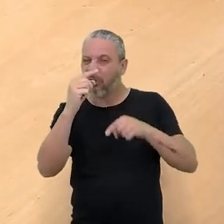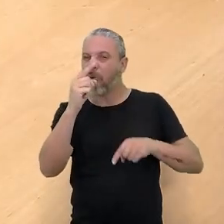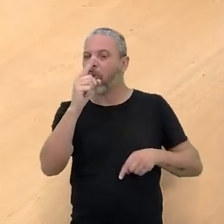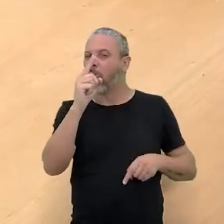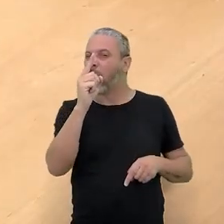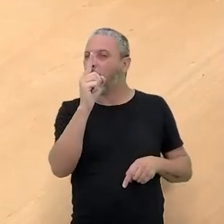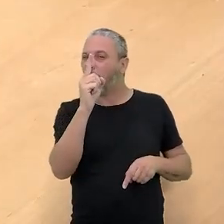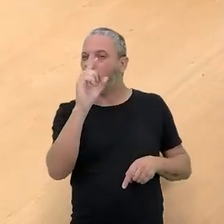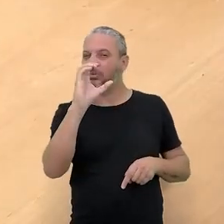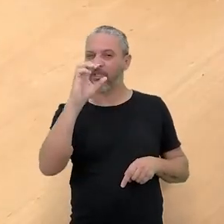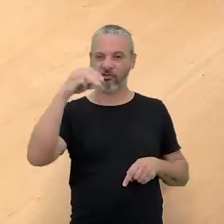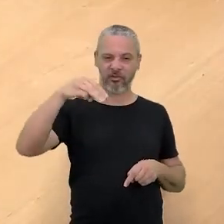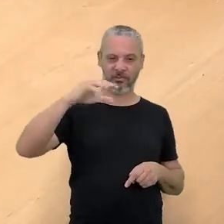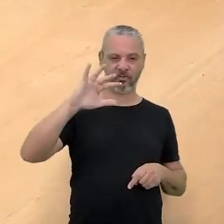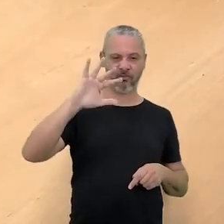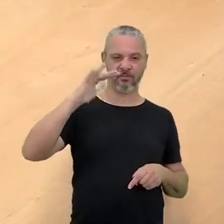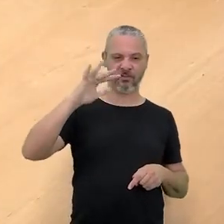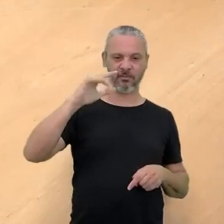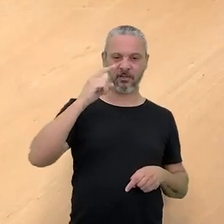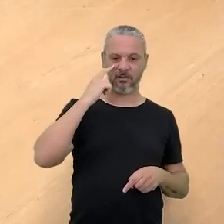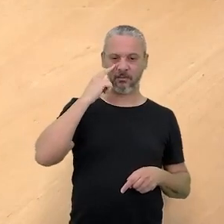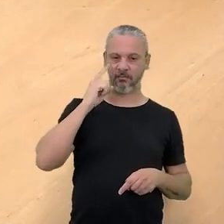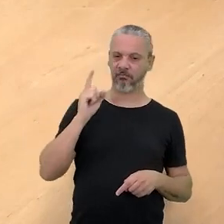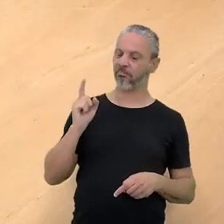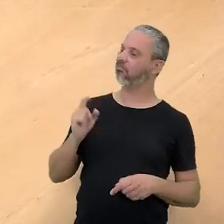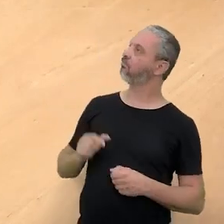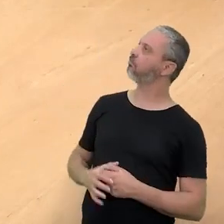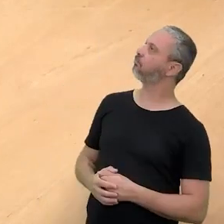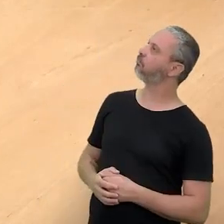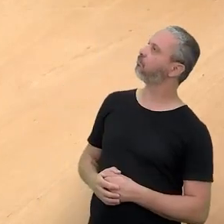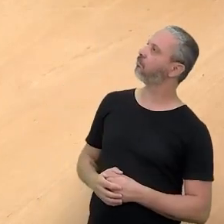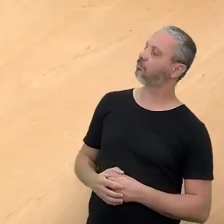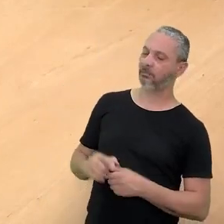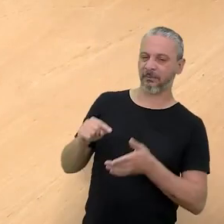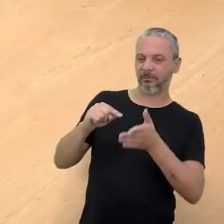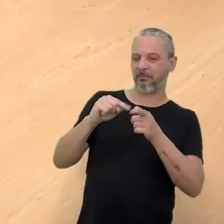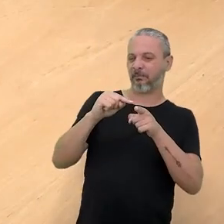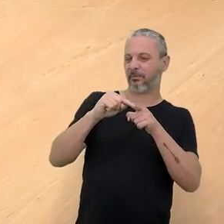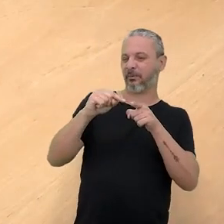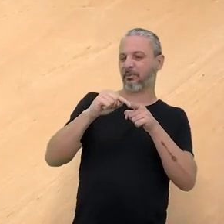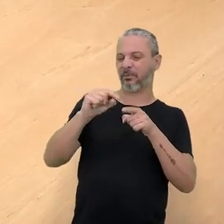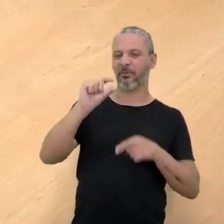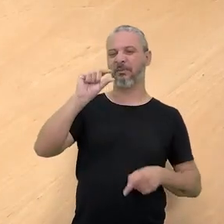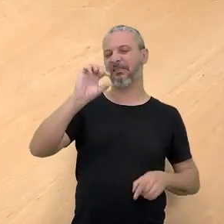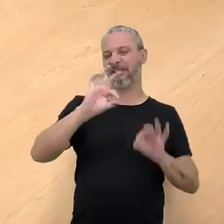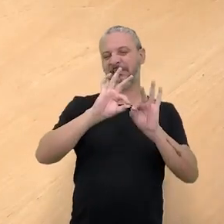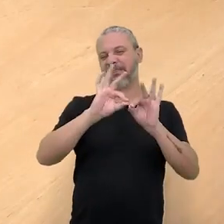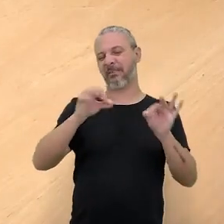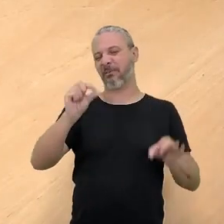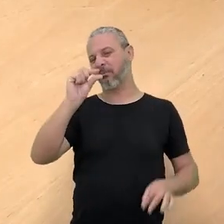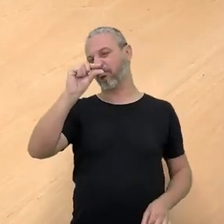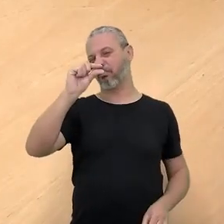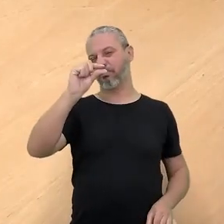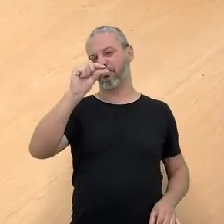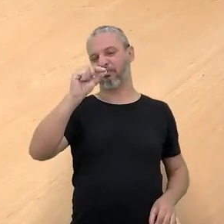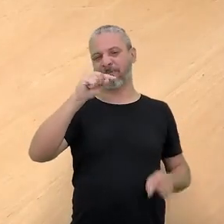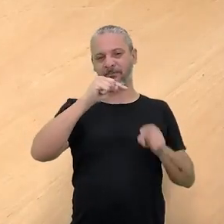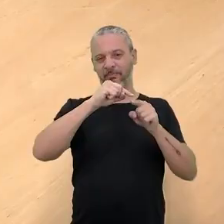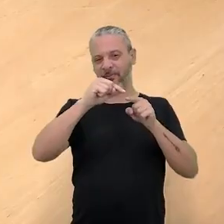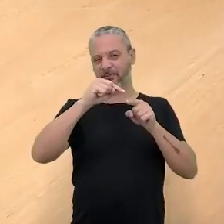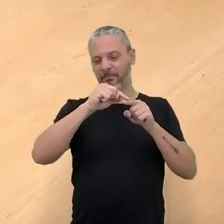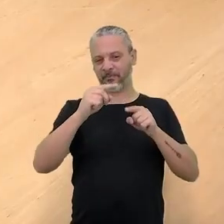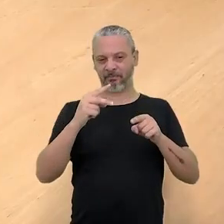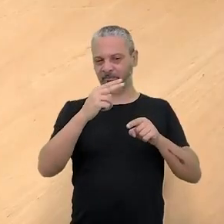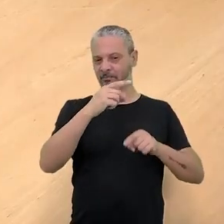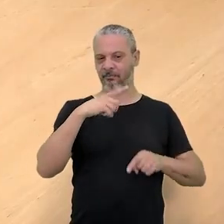menos um centímetro. Não tem muito uma medida. É mais ou menos um